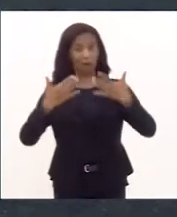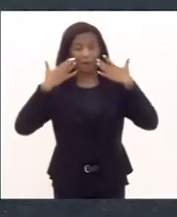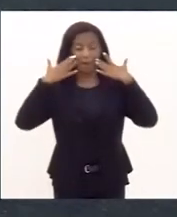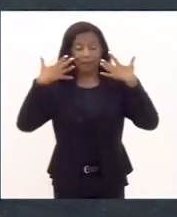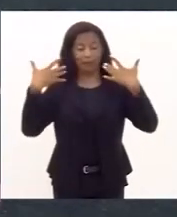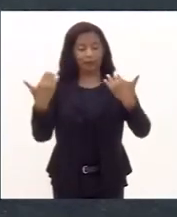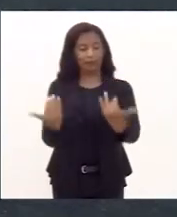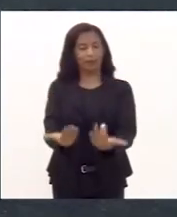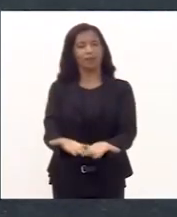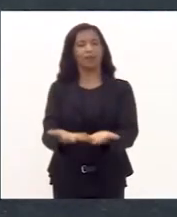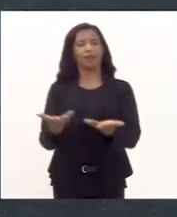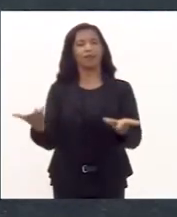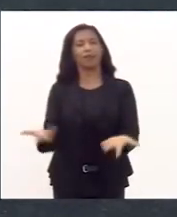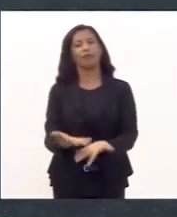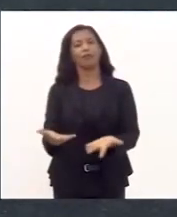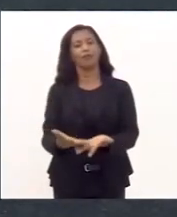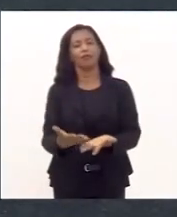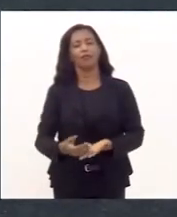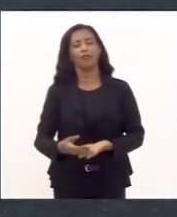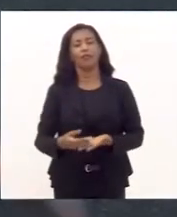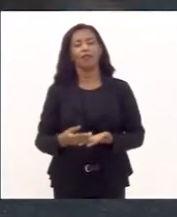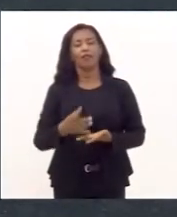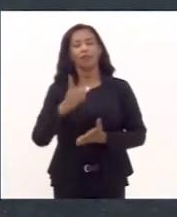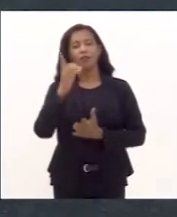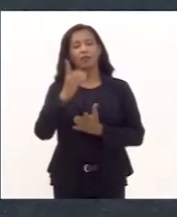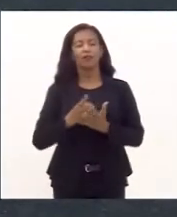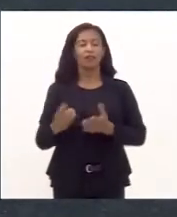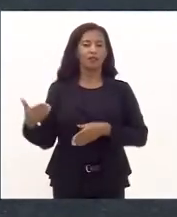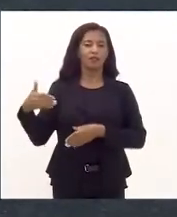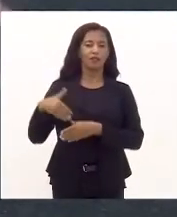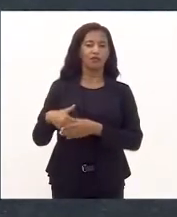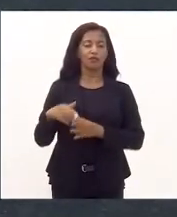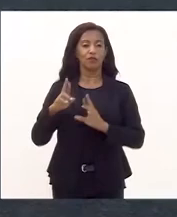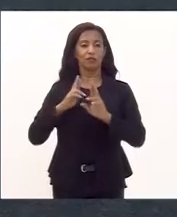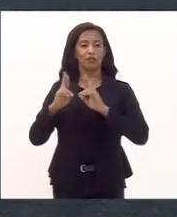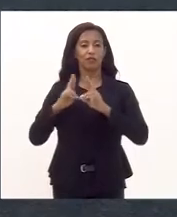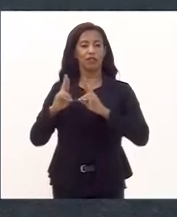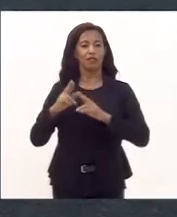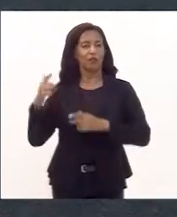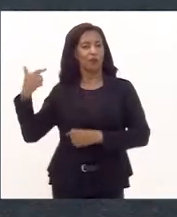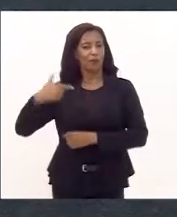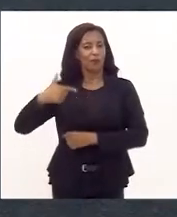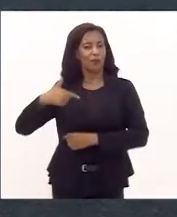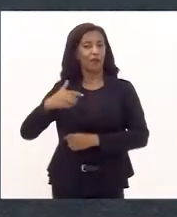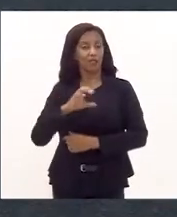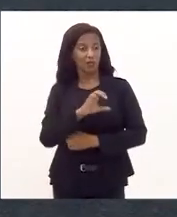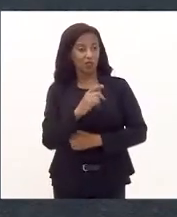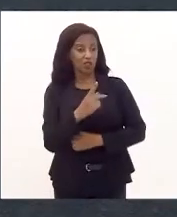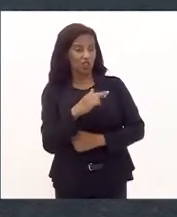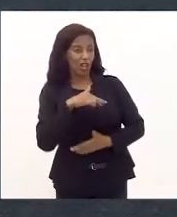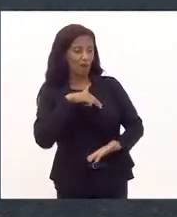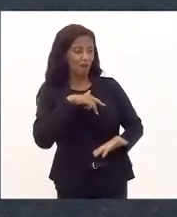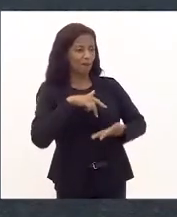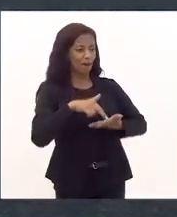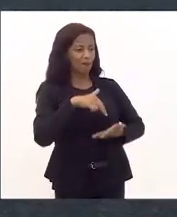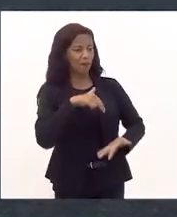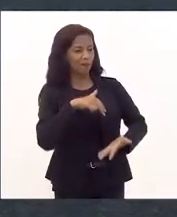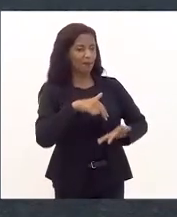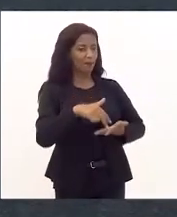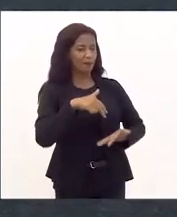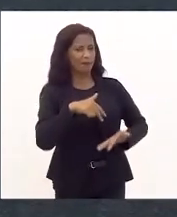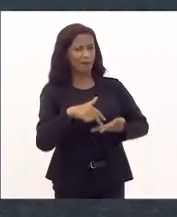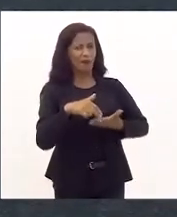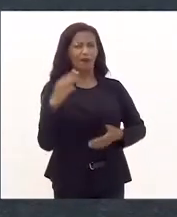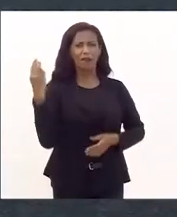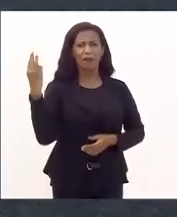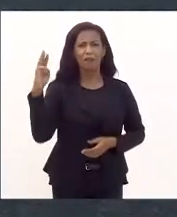explicitei aqui agora numa declaração de voto minha em relação ao hip hop. Então o charme, que vem lá do Maranhão, o